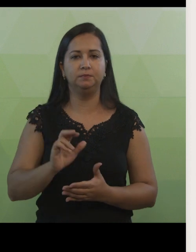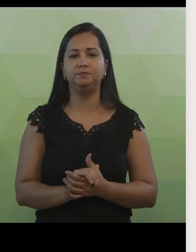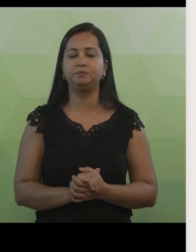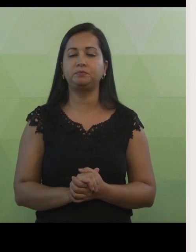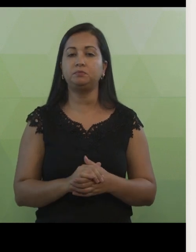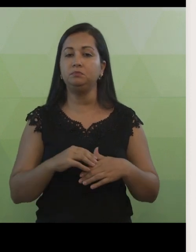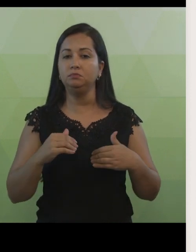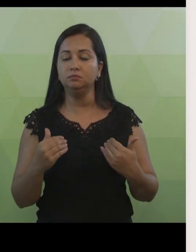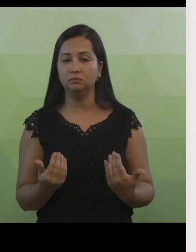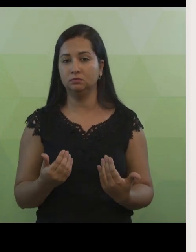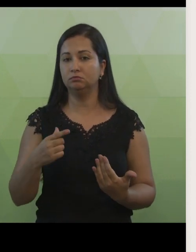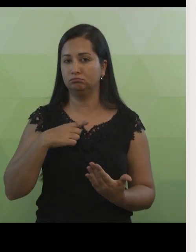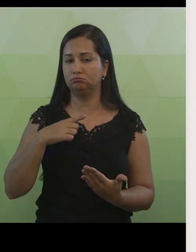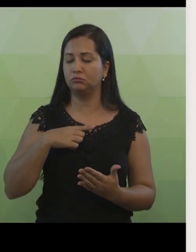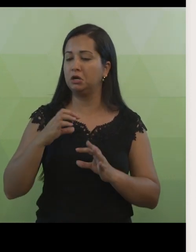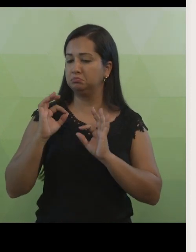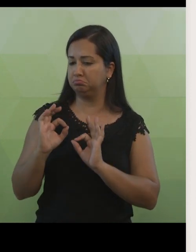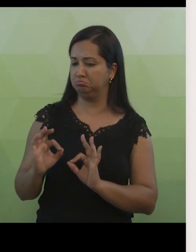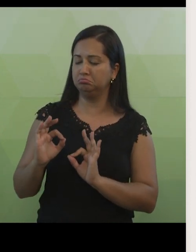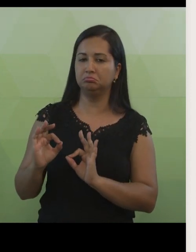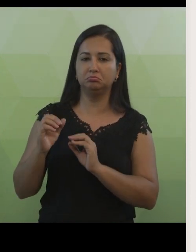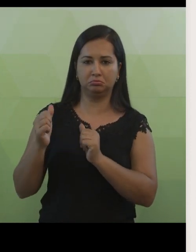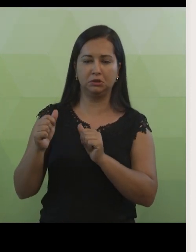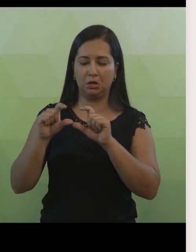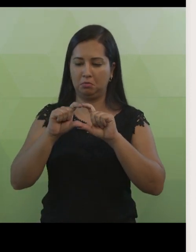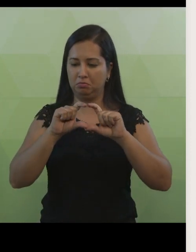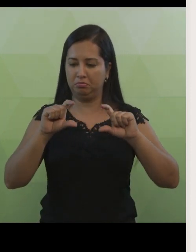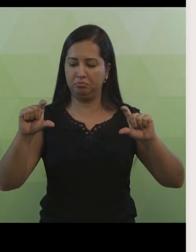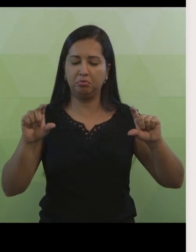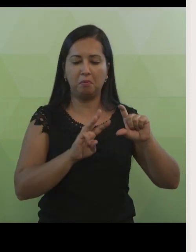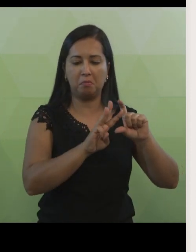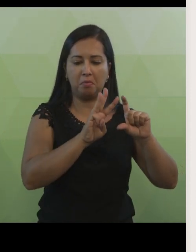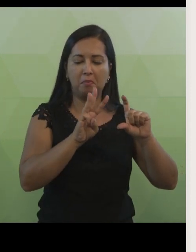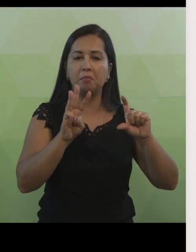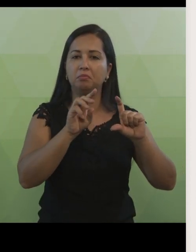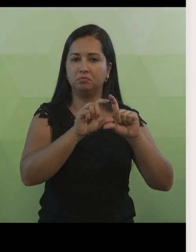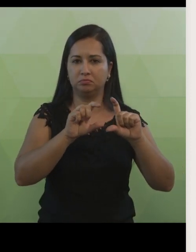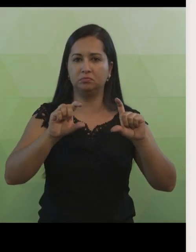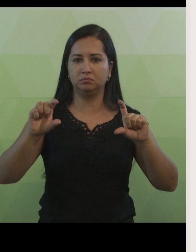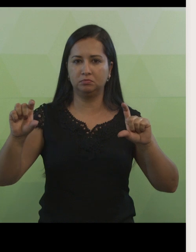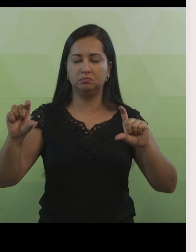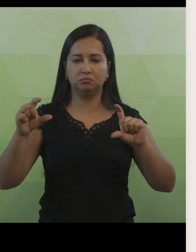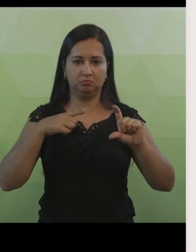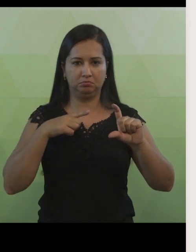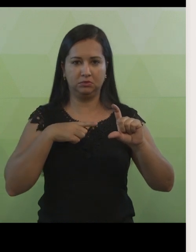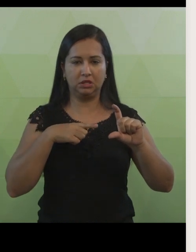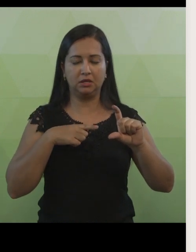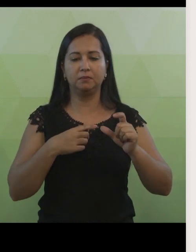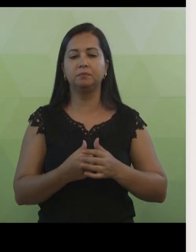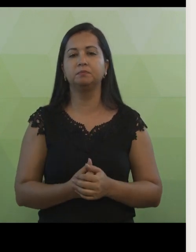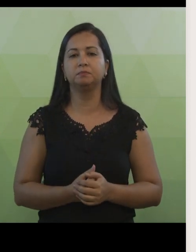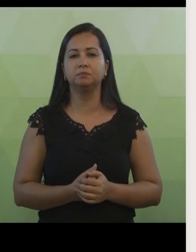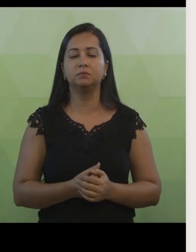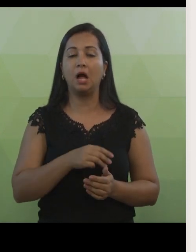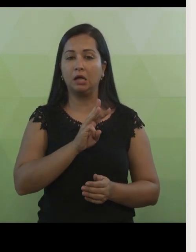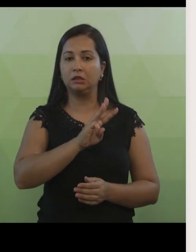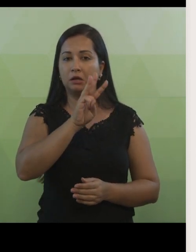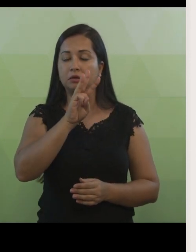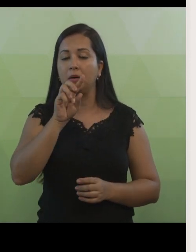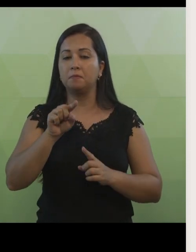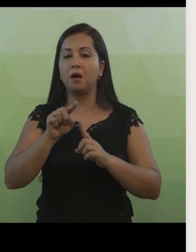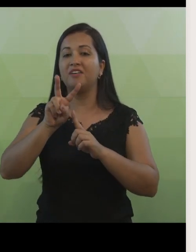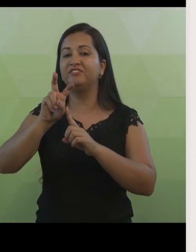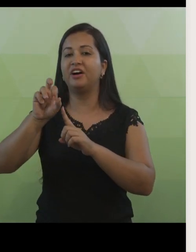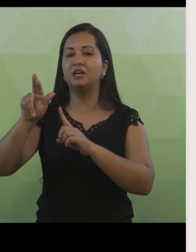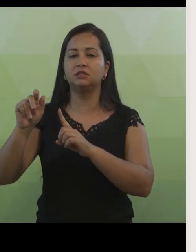www.bancodobrasil.com.br. O certificado foi emitido pela autoridade certificadora Versign e o endereço da